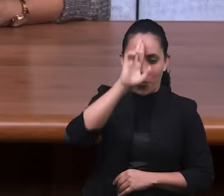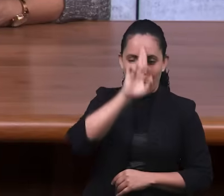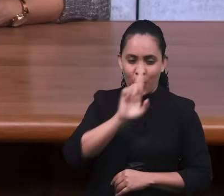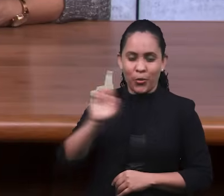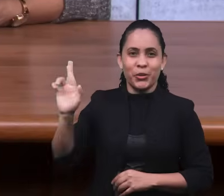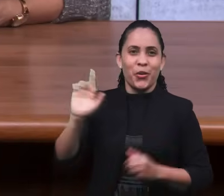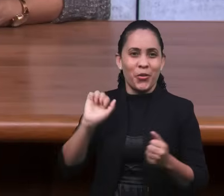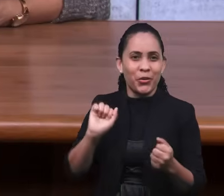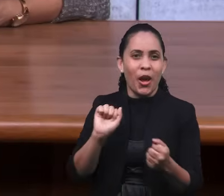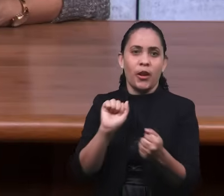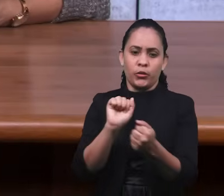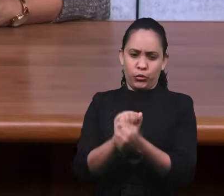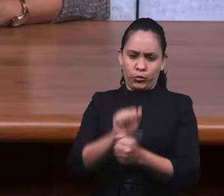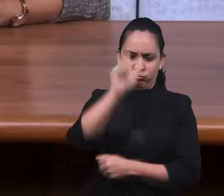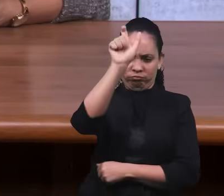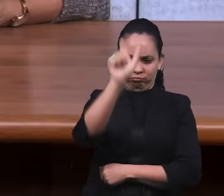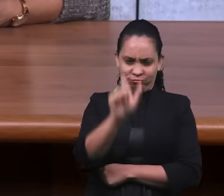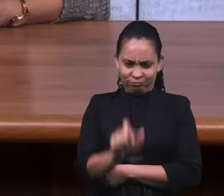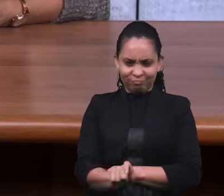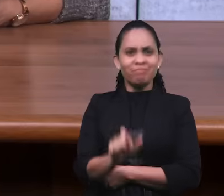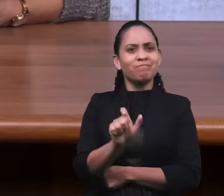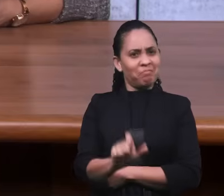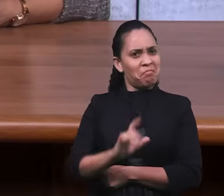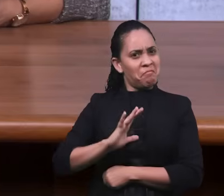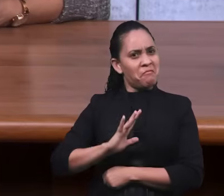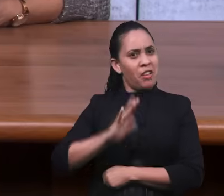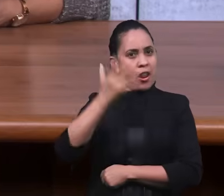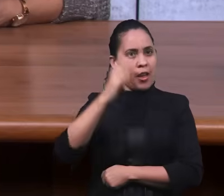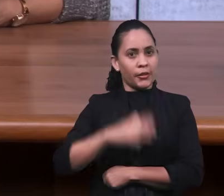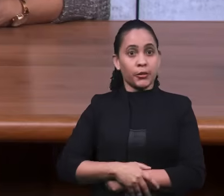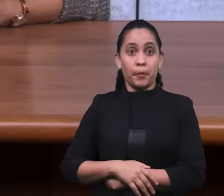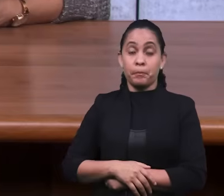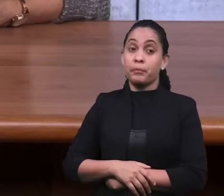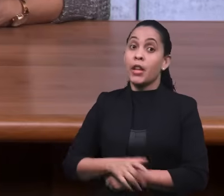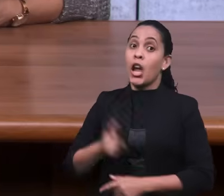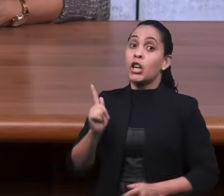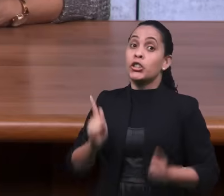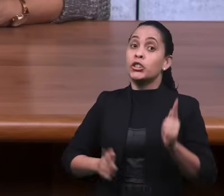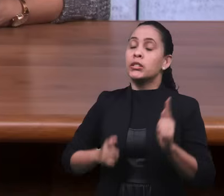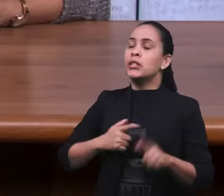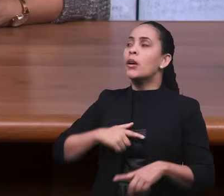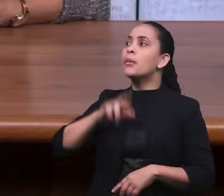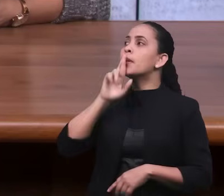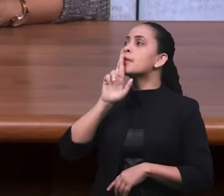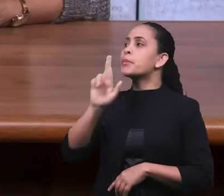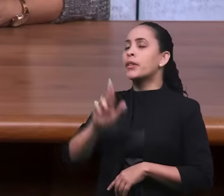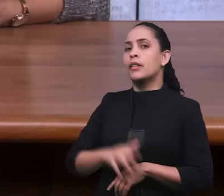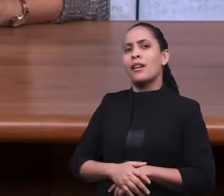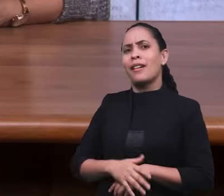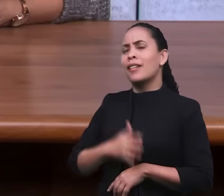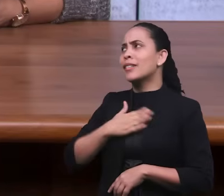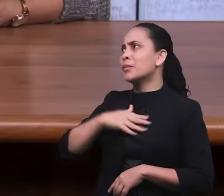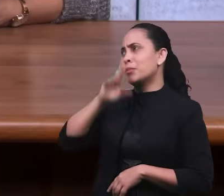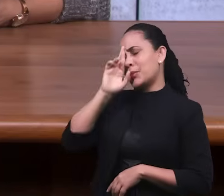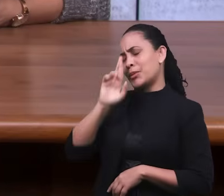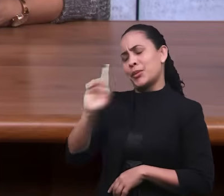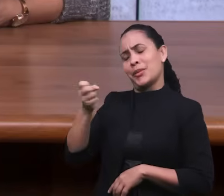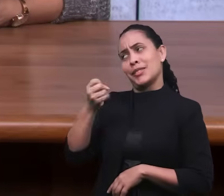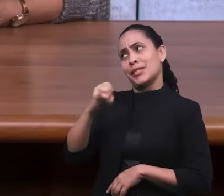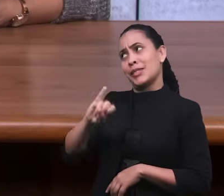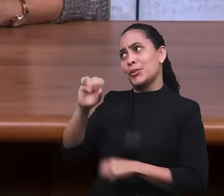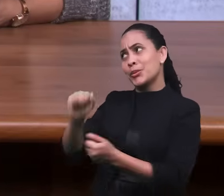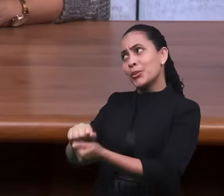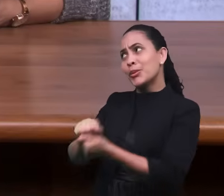é contigo, varão valoroso. Mas Gideão lhe respondeu: Ai, Senhor meu, se o Senhor